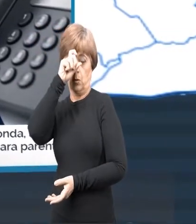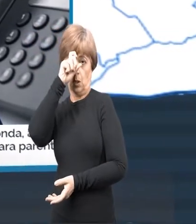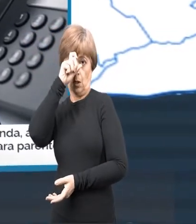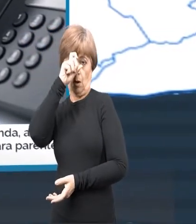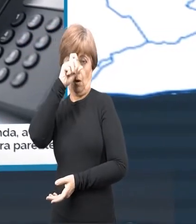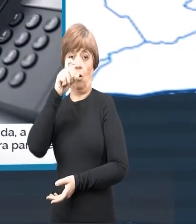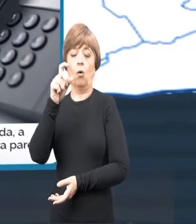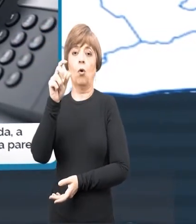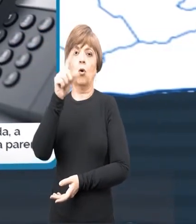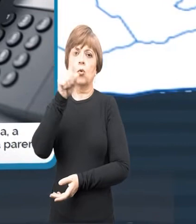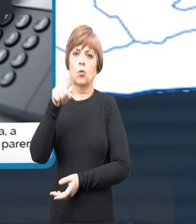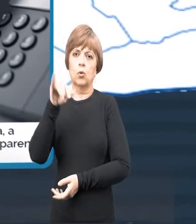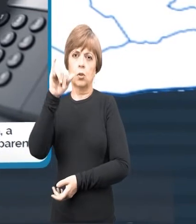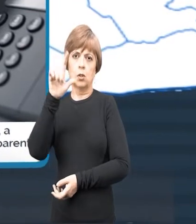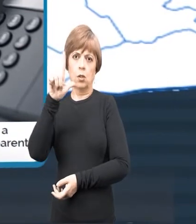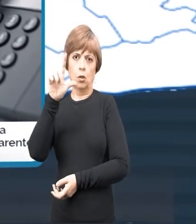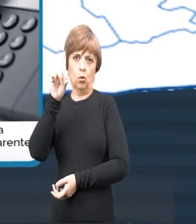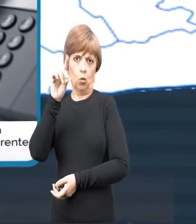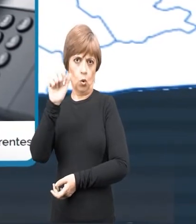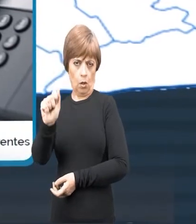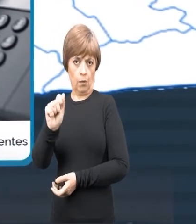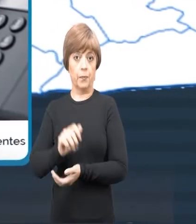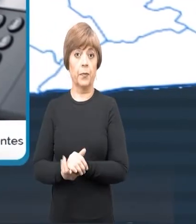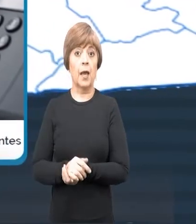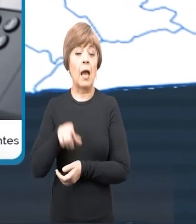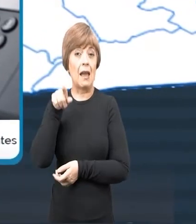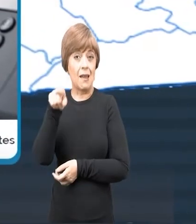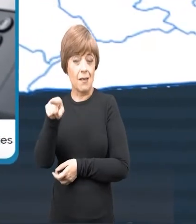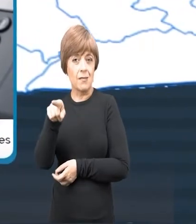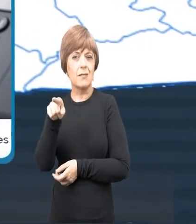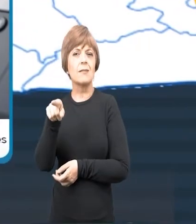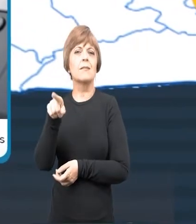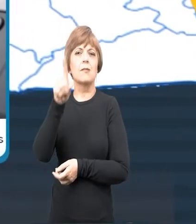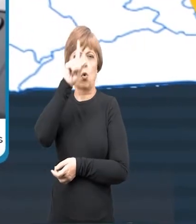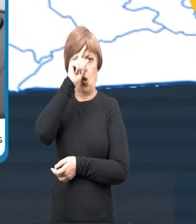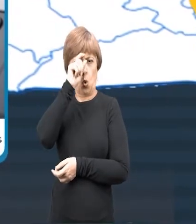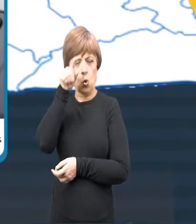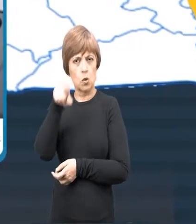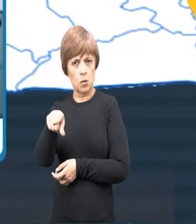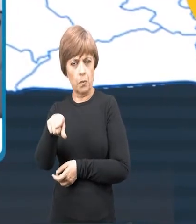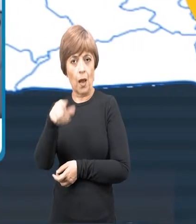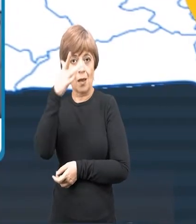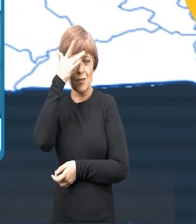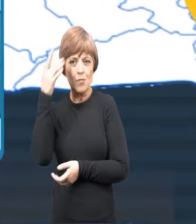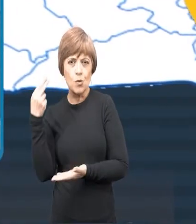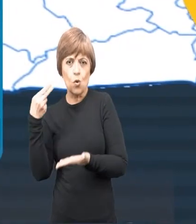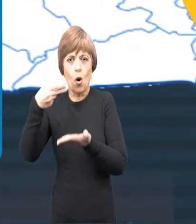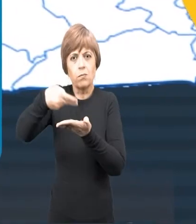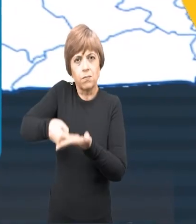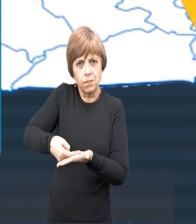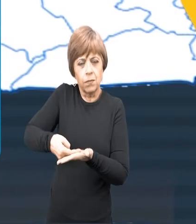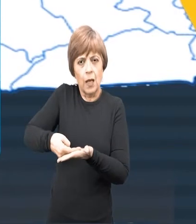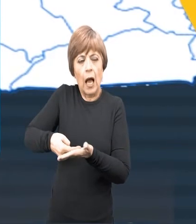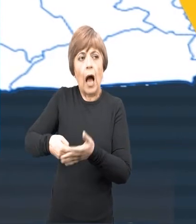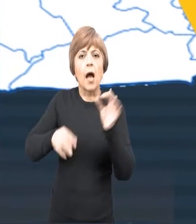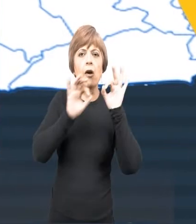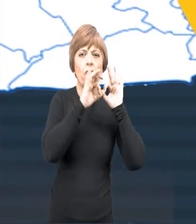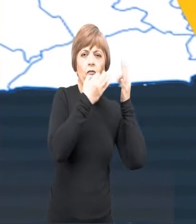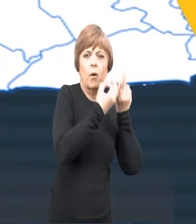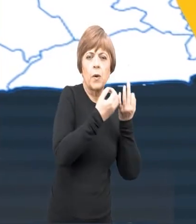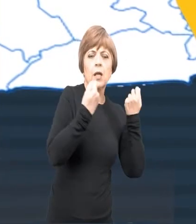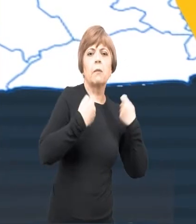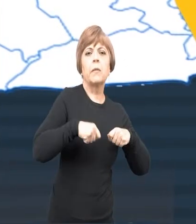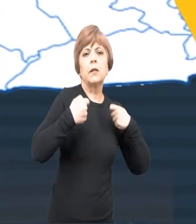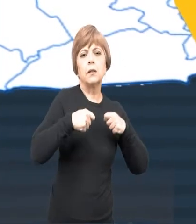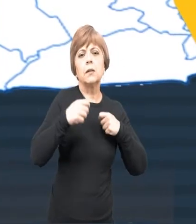Zilda Arnes, para que os parentes de pacientes internados na unidade de saúde tenham notícias sobre a evolução do